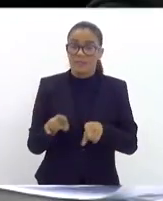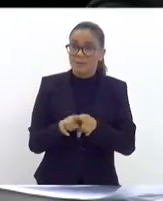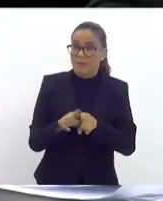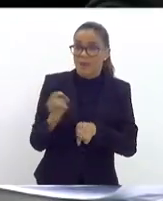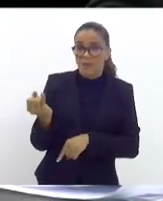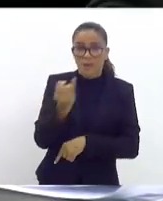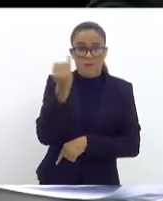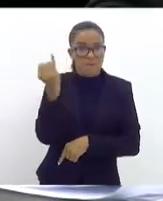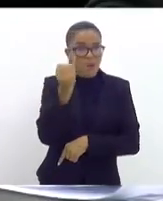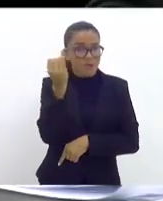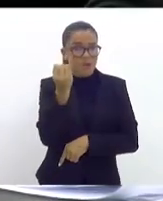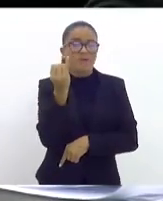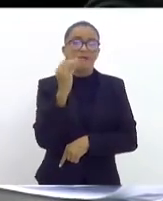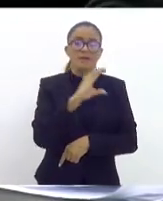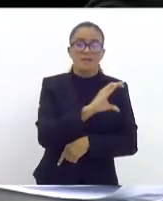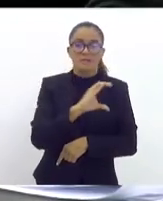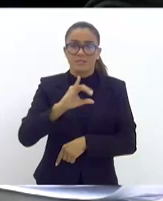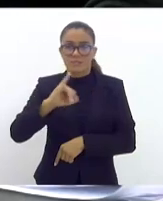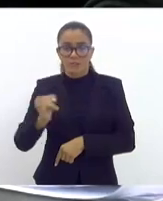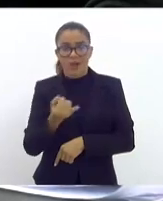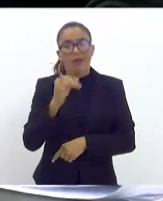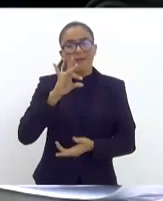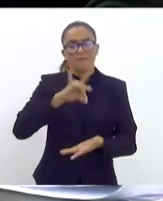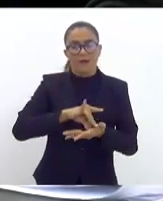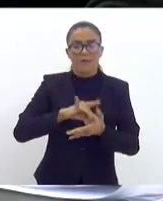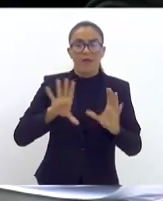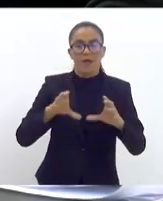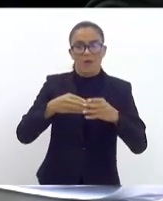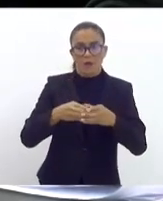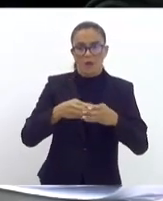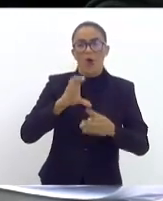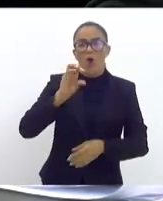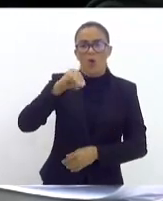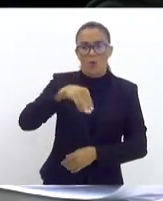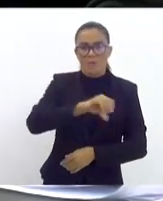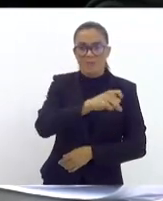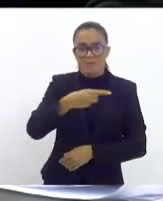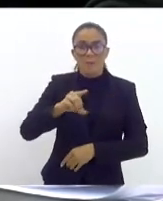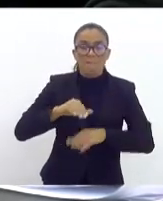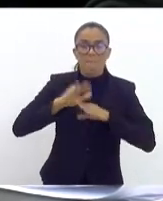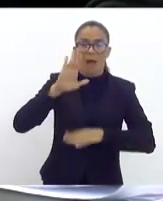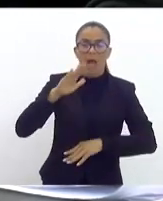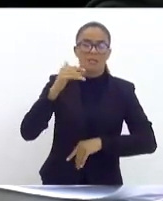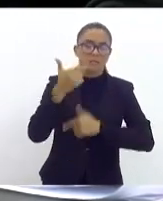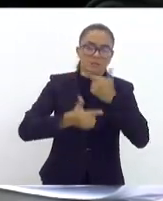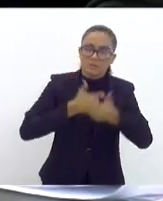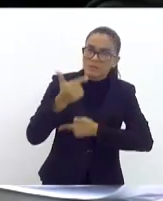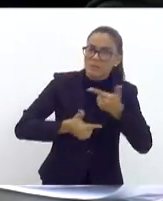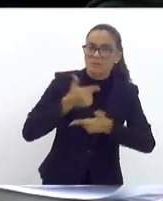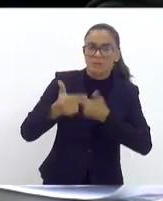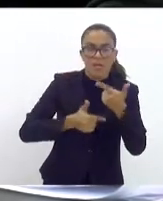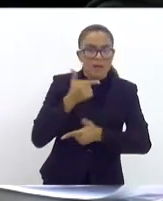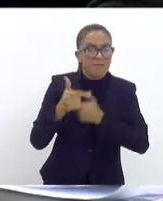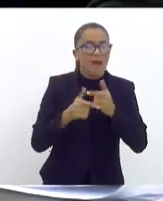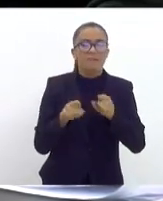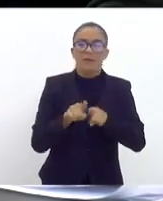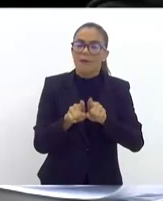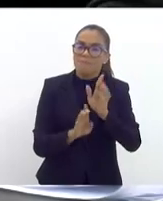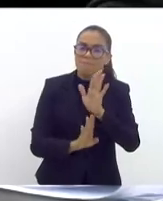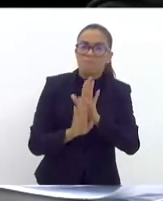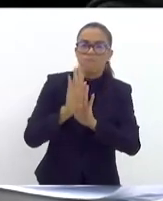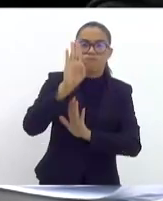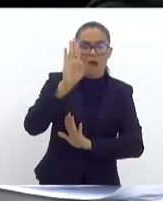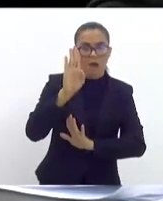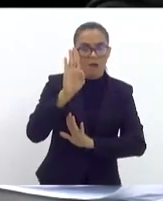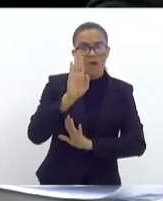envergadura dessa ccj É de fato a comissão que mais tem produzido né e elevado o nome da Assembleia Legislativa